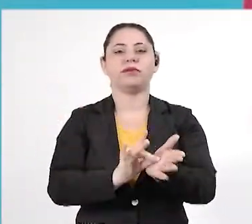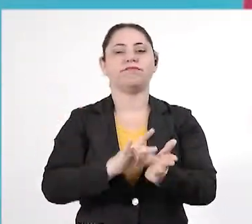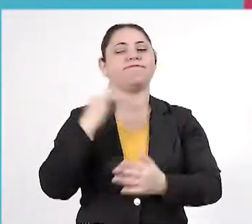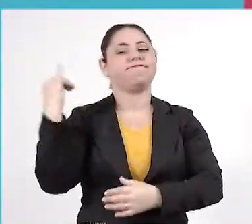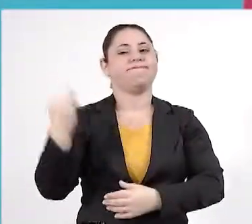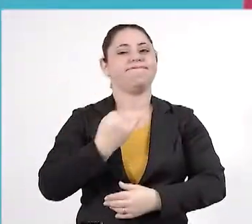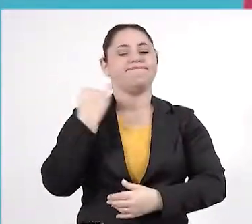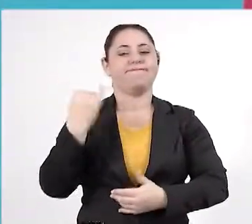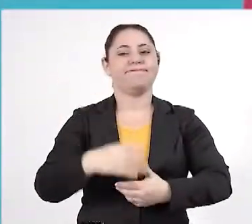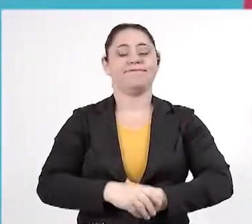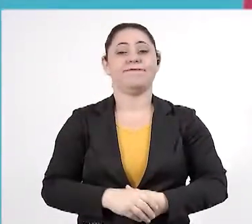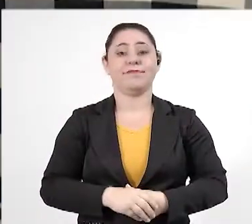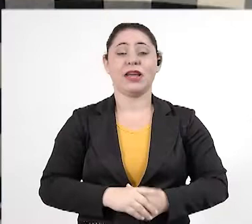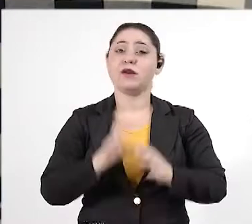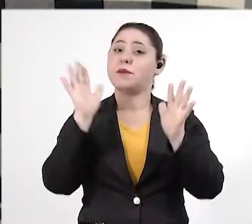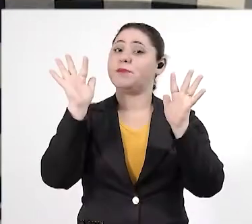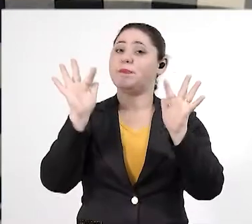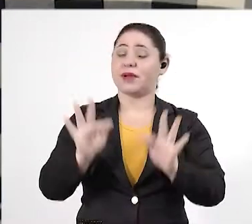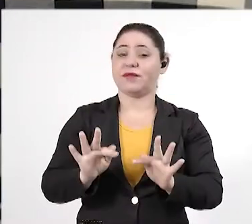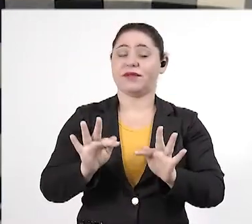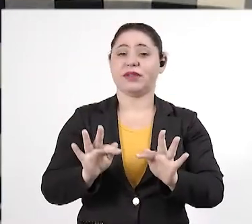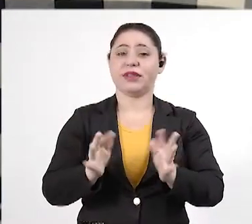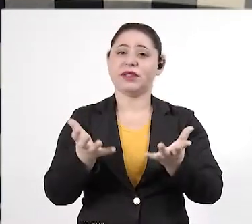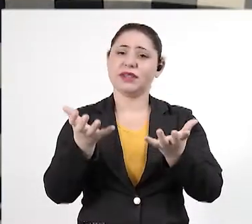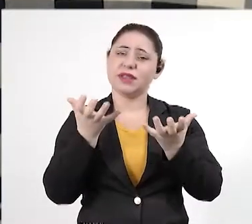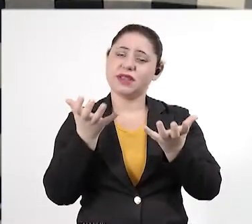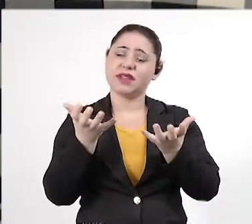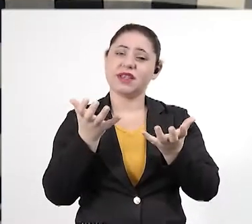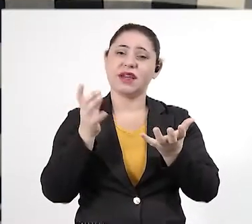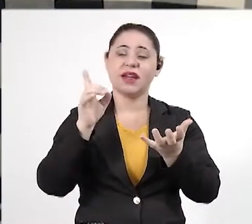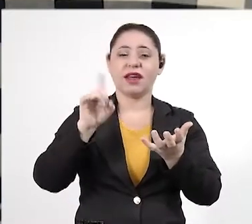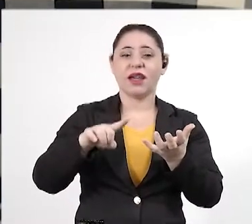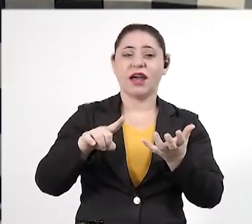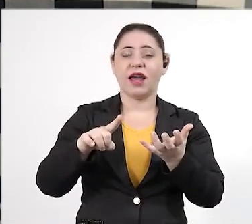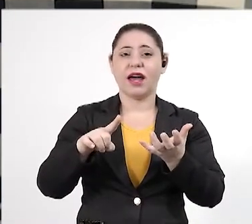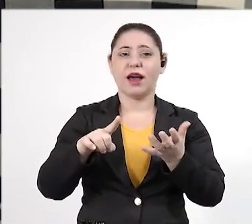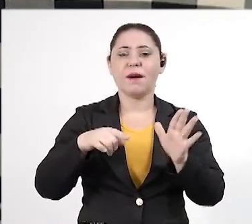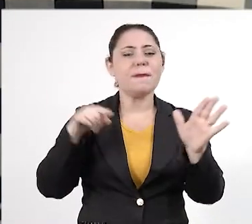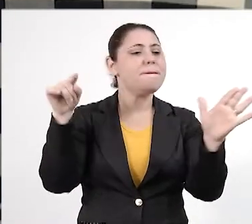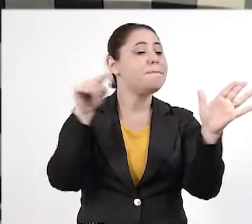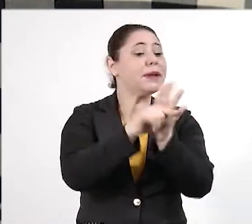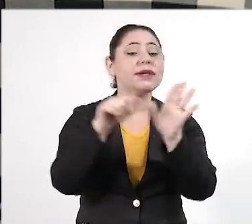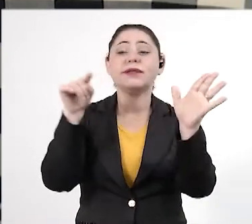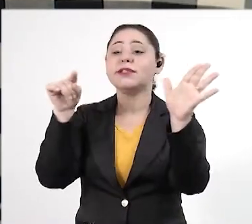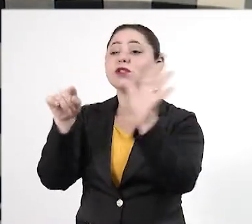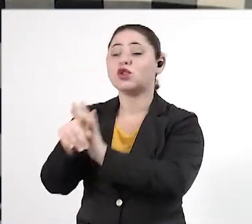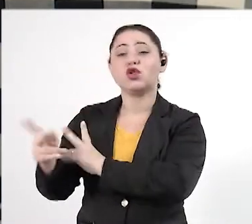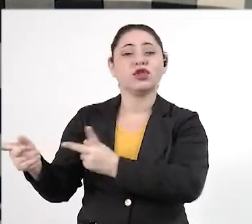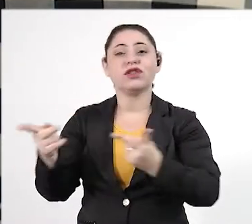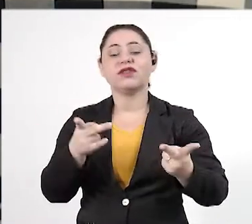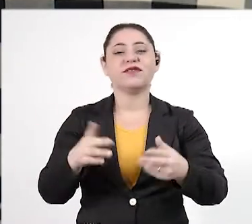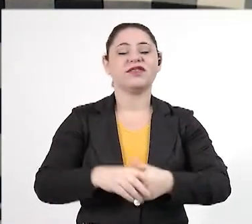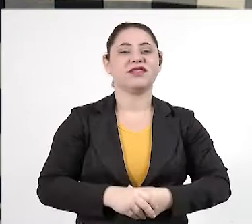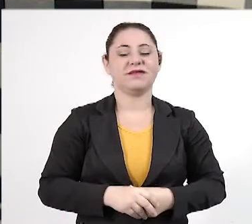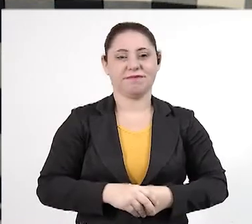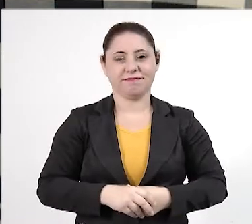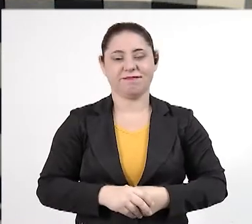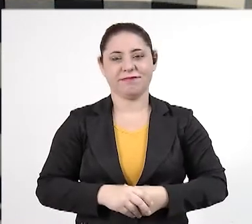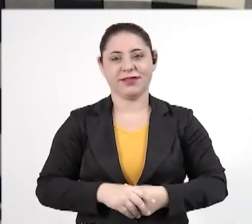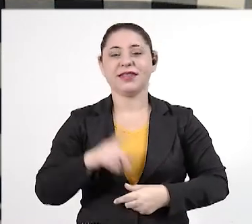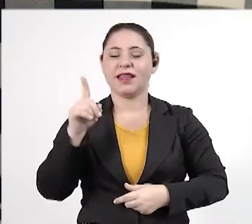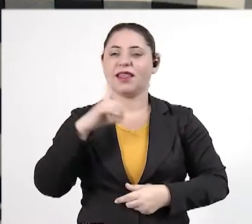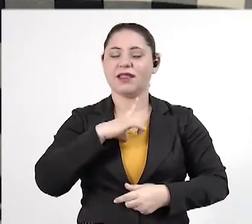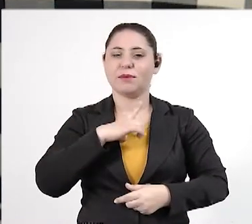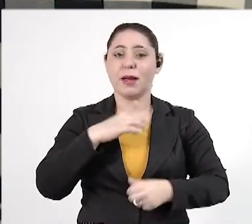realmente muito importante. Bom, e para a gente finalizar, gostaria de deixar uma pergunta para as nossas convidadas,